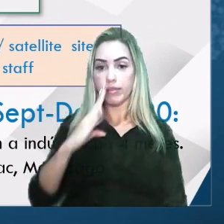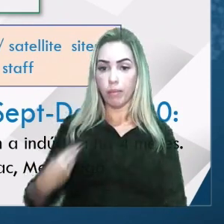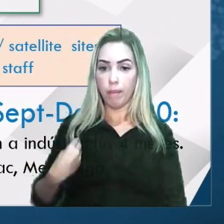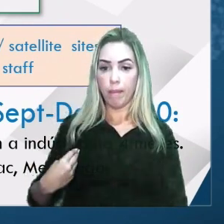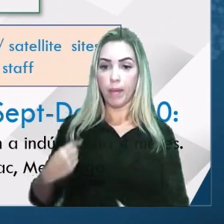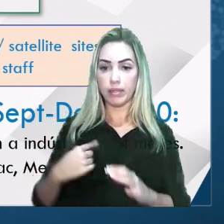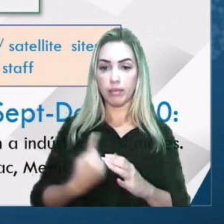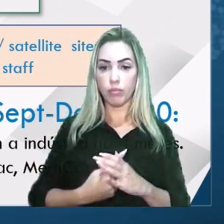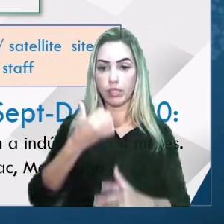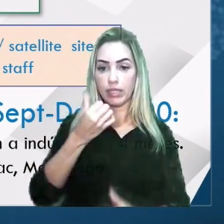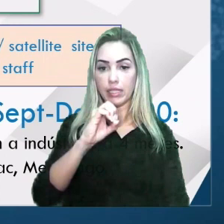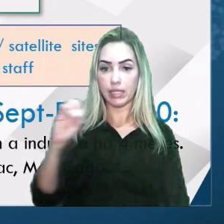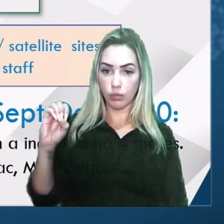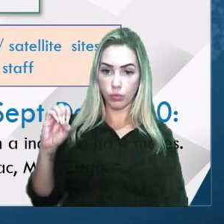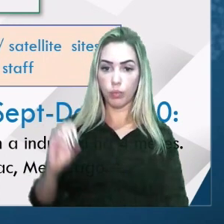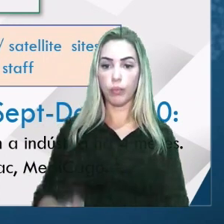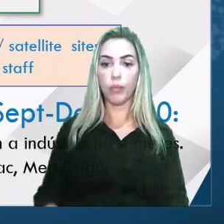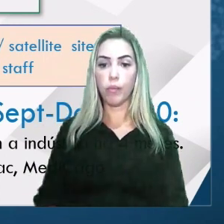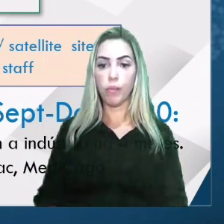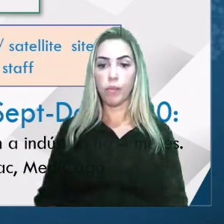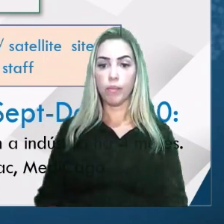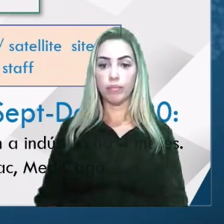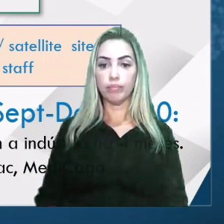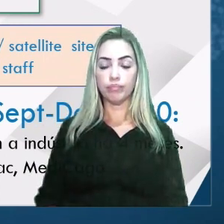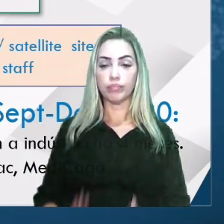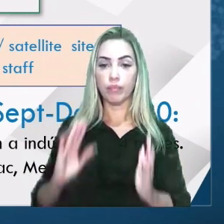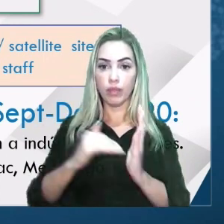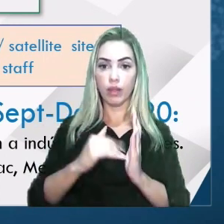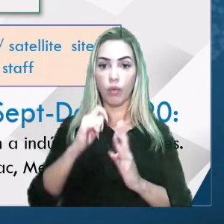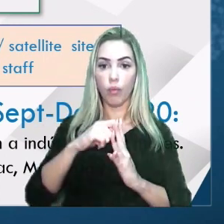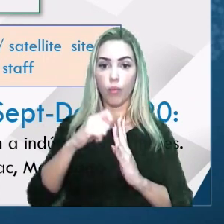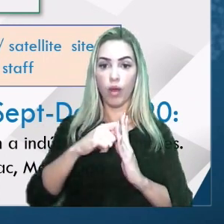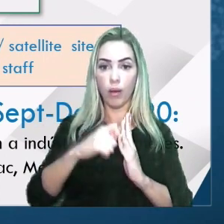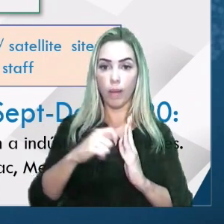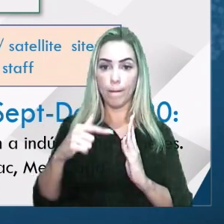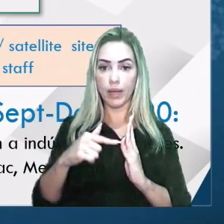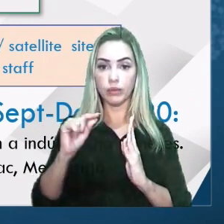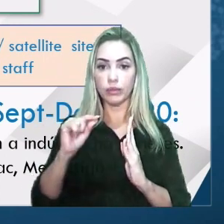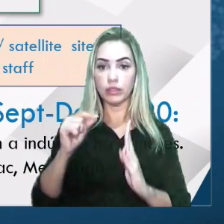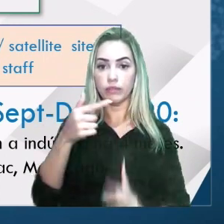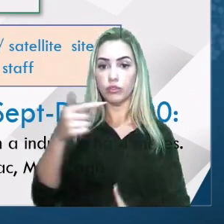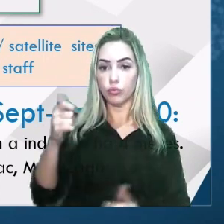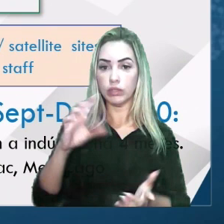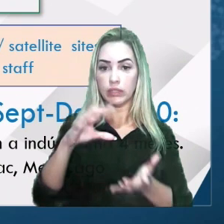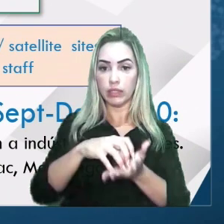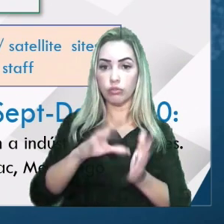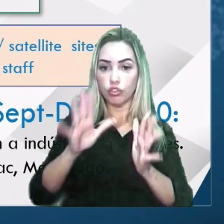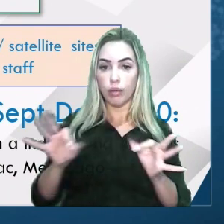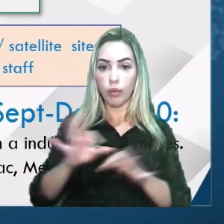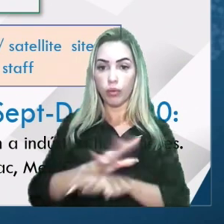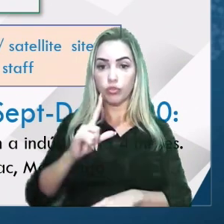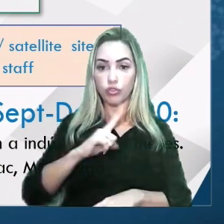6 centros. Ao final desses 4 meses, 21 dos centros já estavam ou